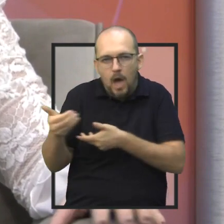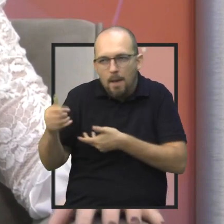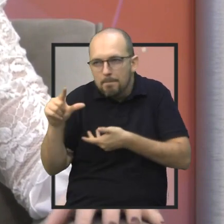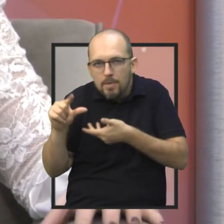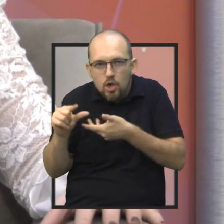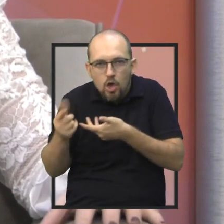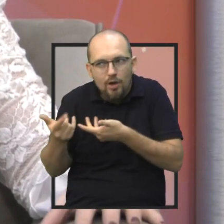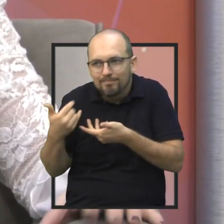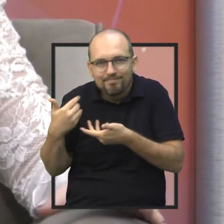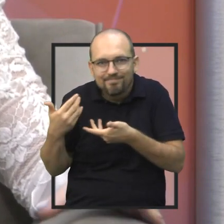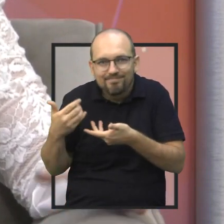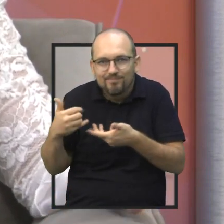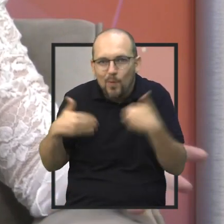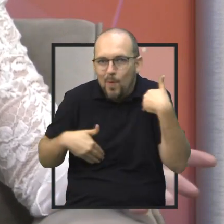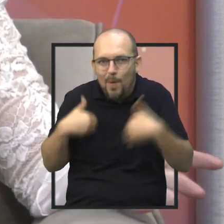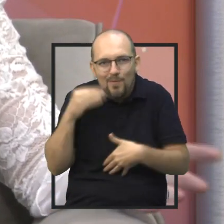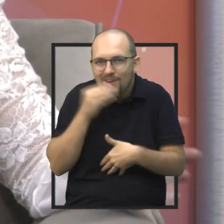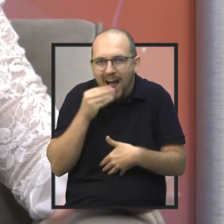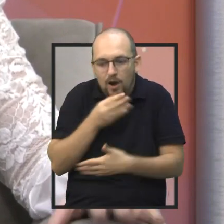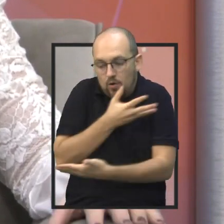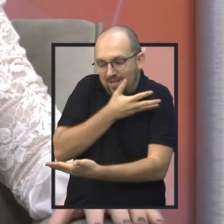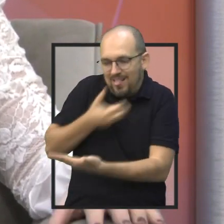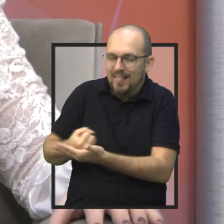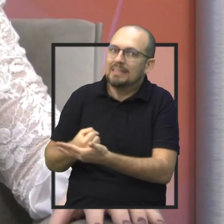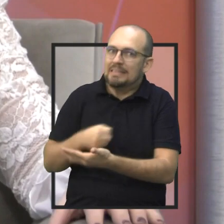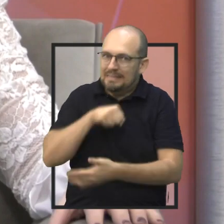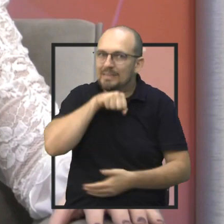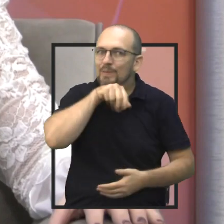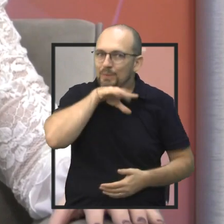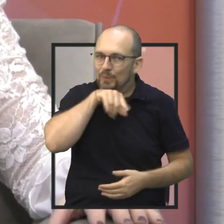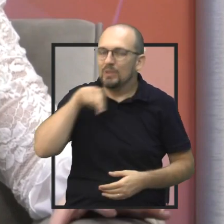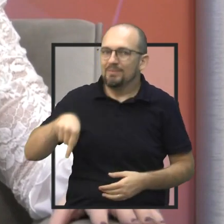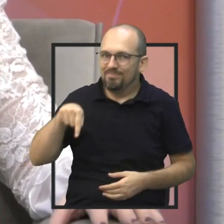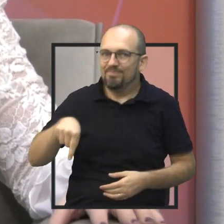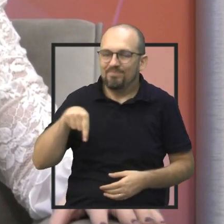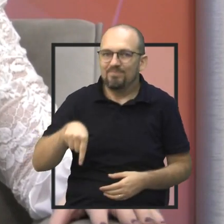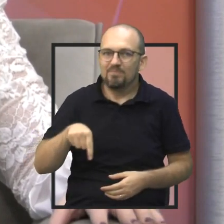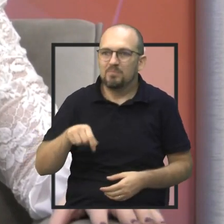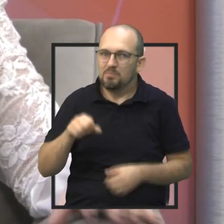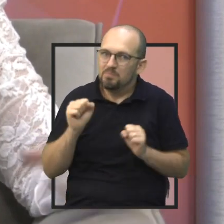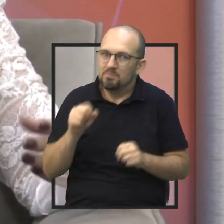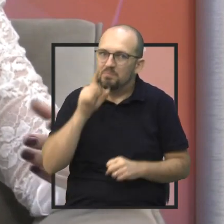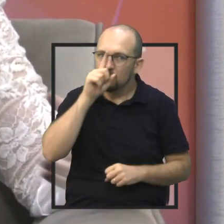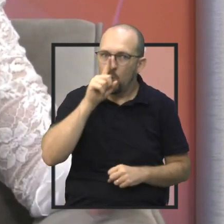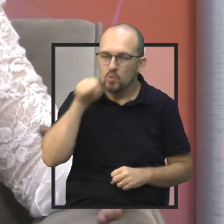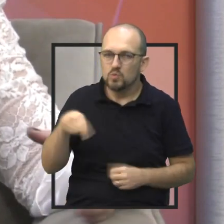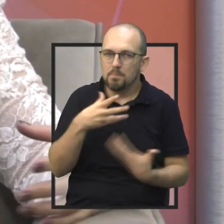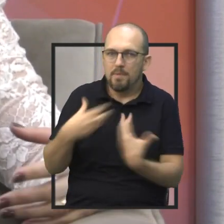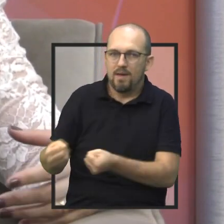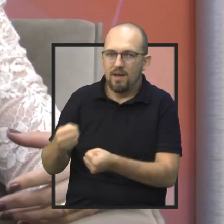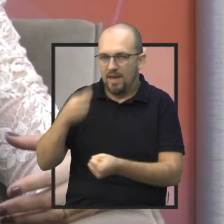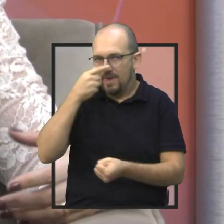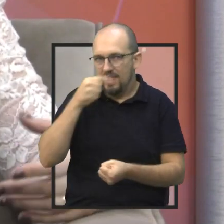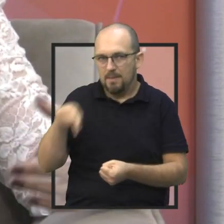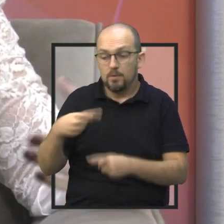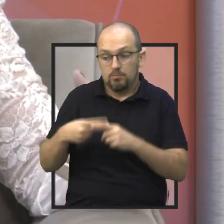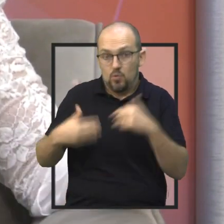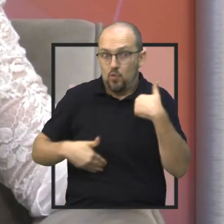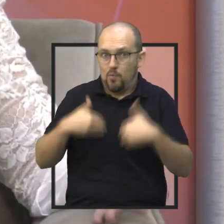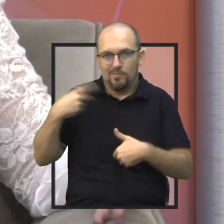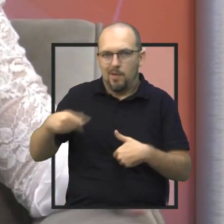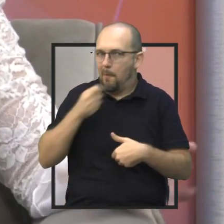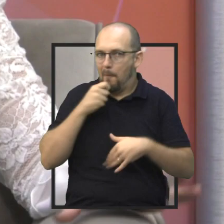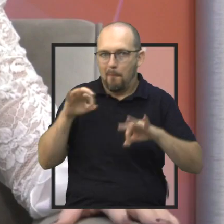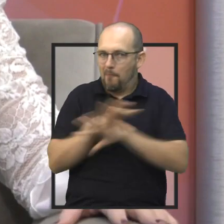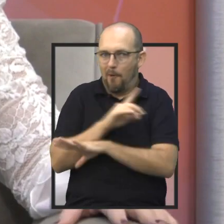ter consequências muito ruins para um bebezinho que não tenha o sistema imunológico desenvolvido